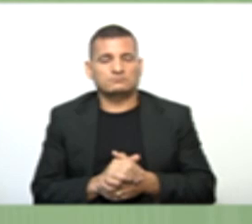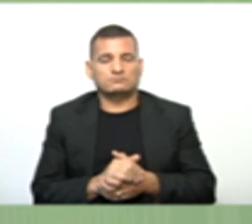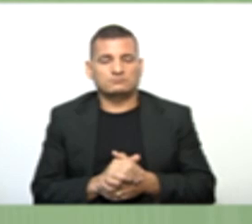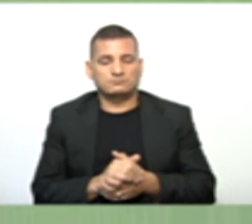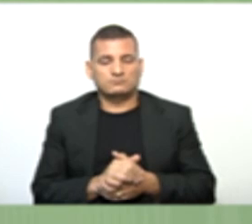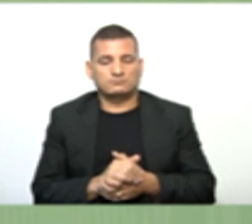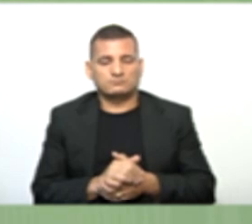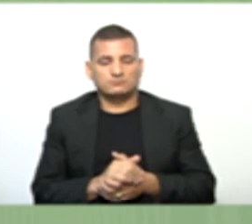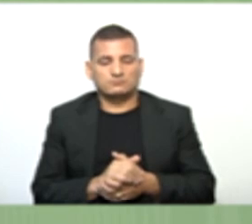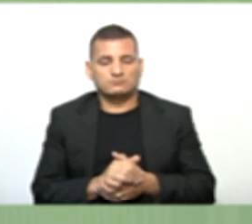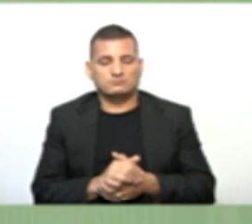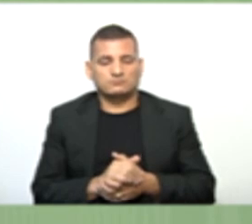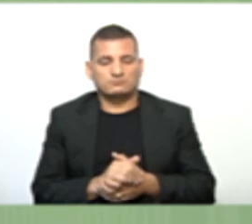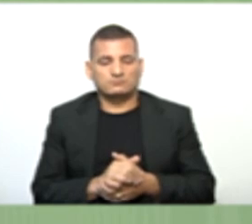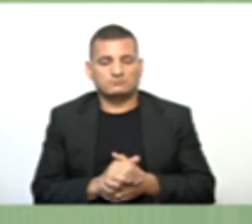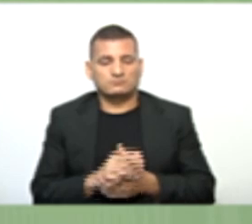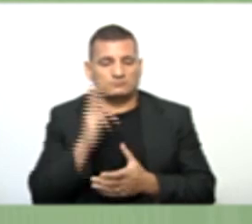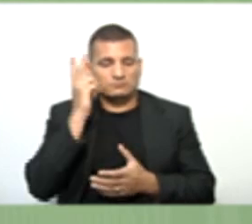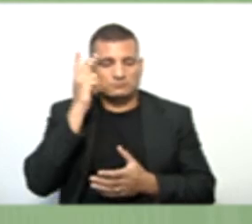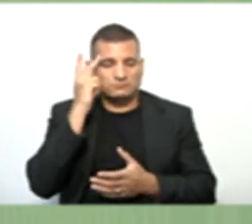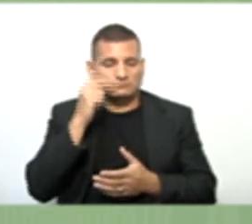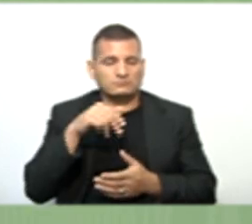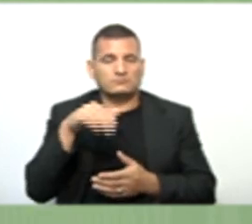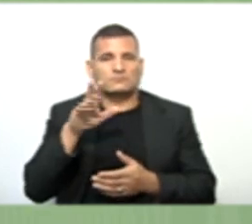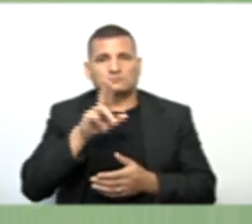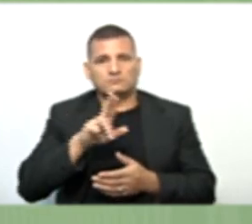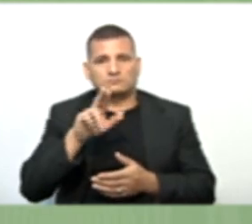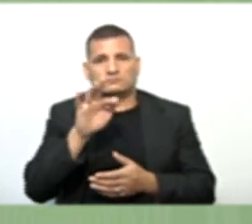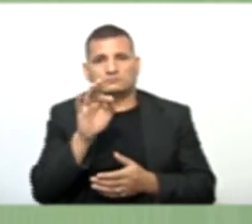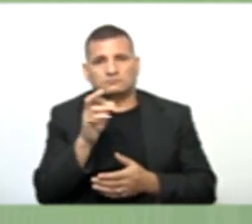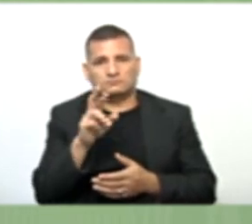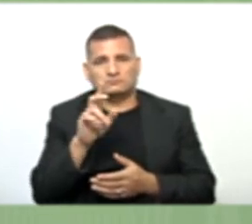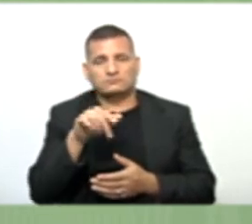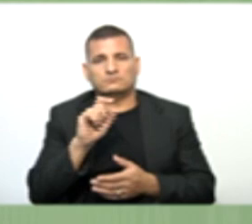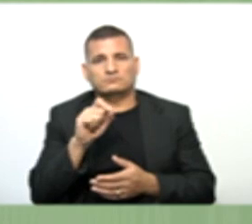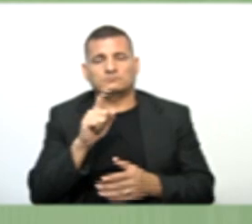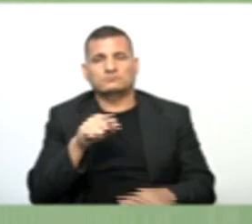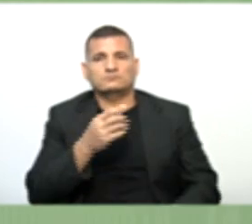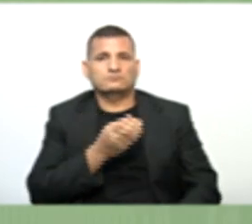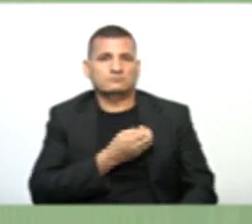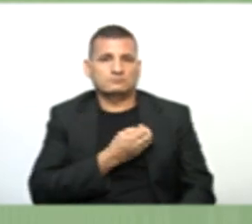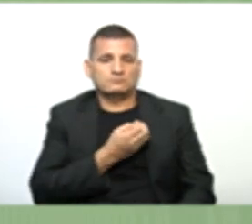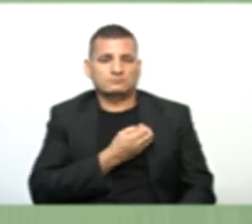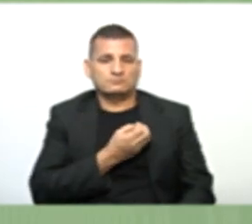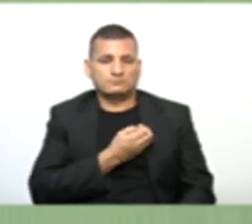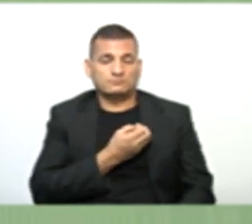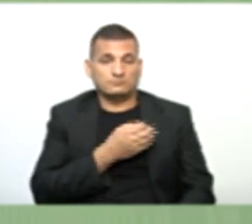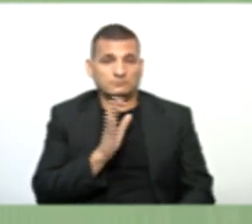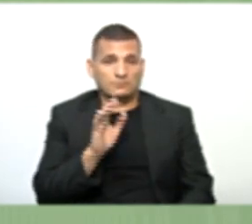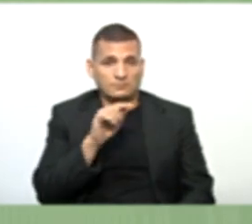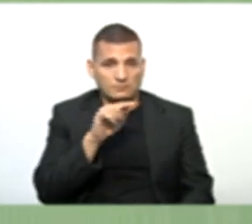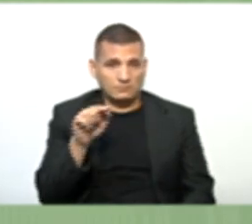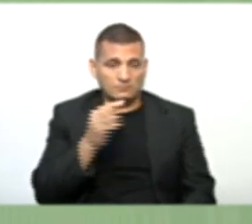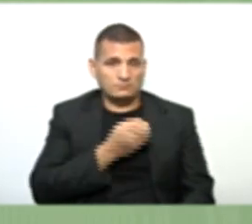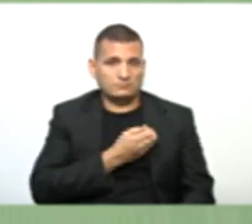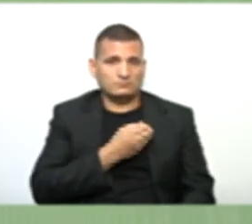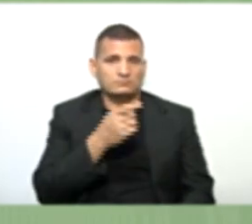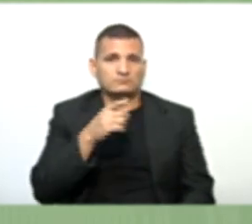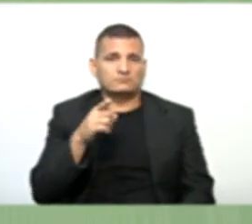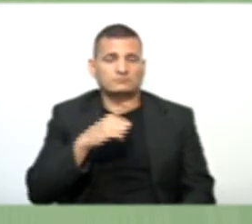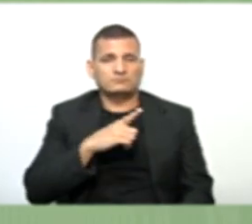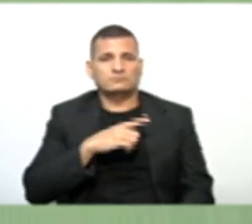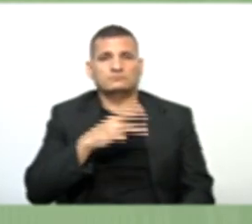forma. Mas a forma mais comum de se utilizar o for é percorrendo uma série numérica. E essa série numérica vai ter 3